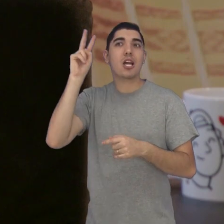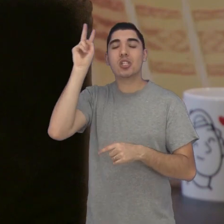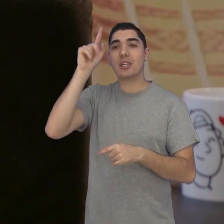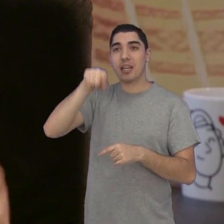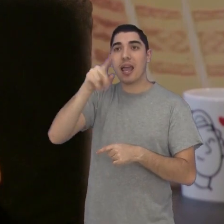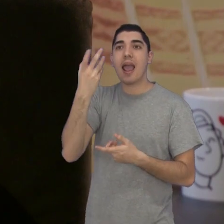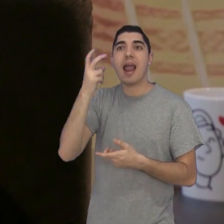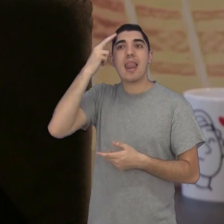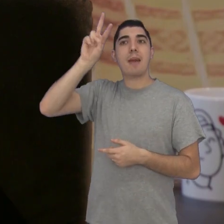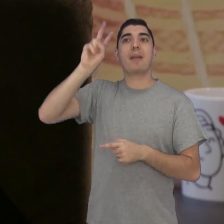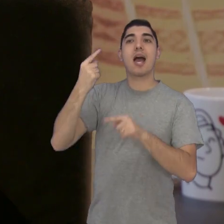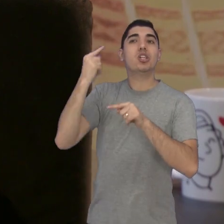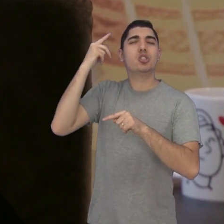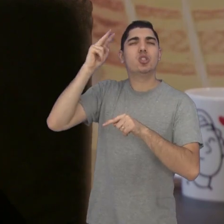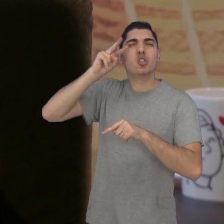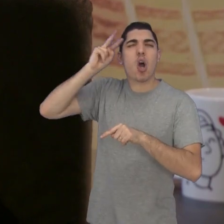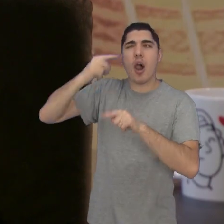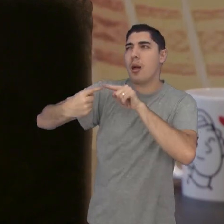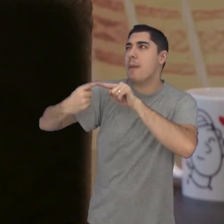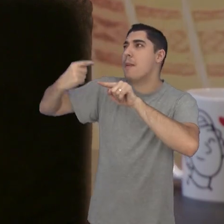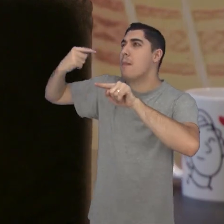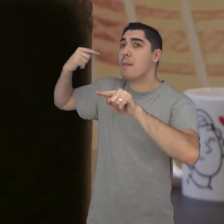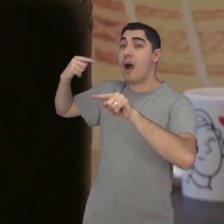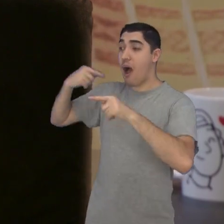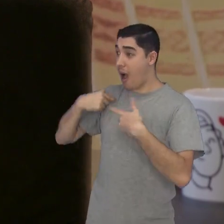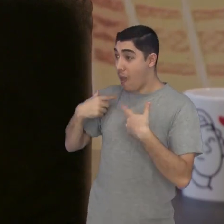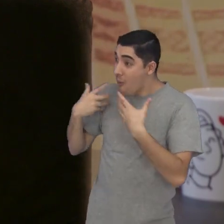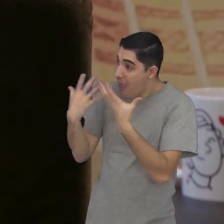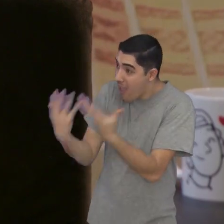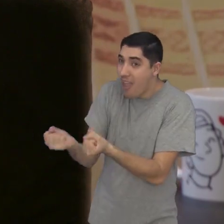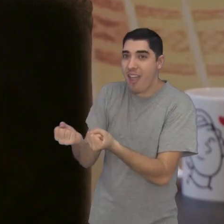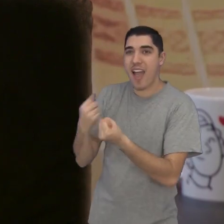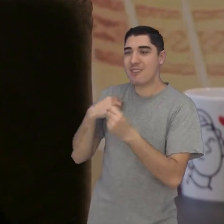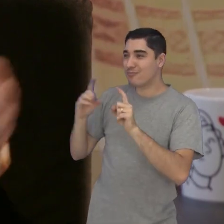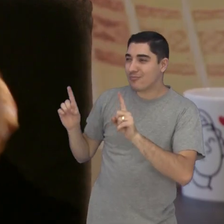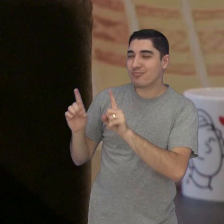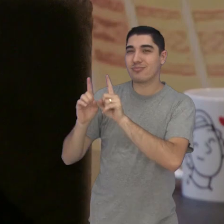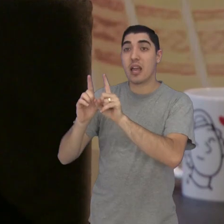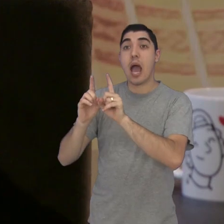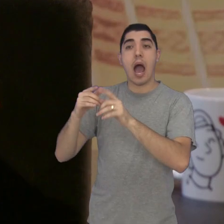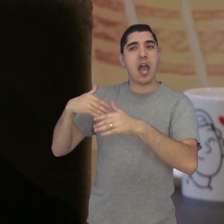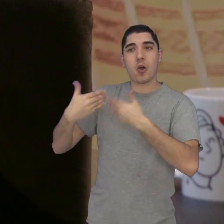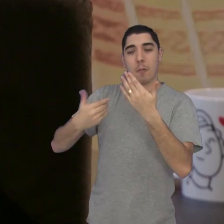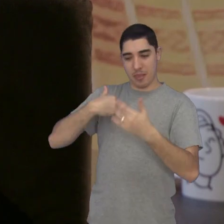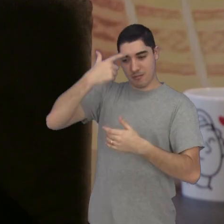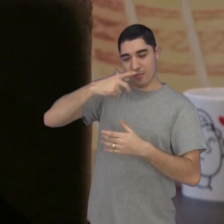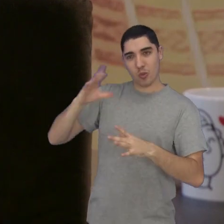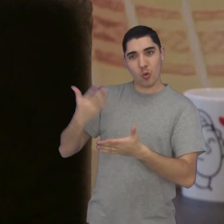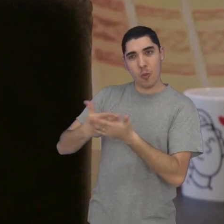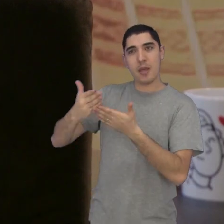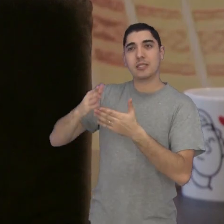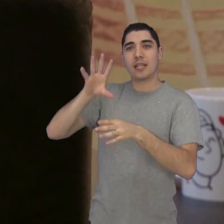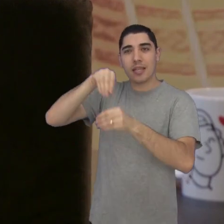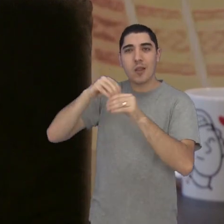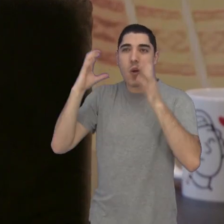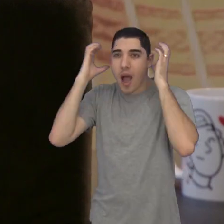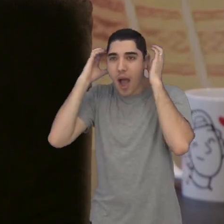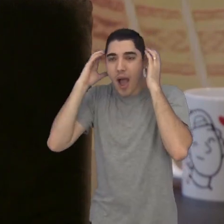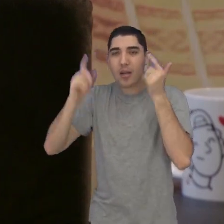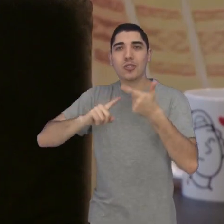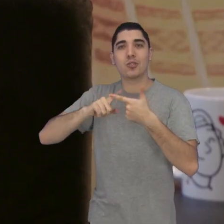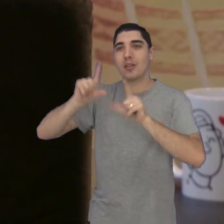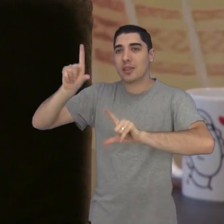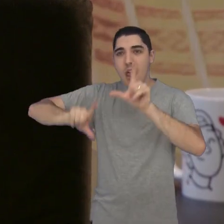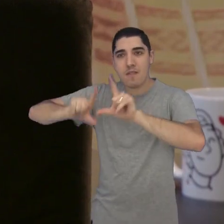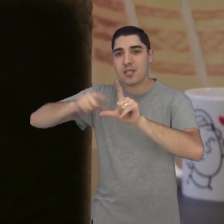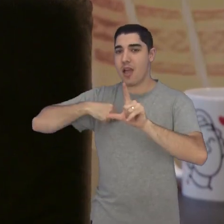isso. E aí foi acontecendo, foi indo, o Mazzaropim foi ganhando o espaço dele, né, através de rádio, programas